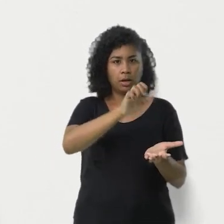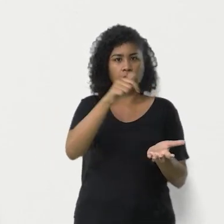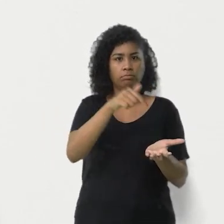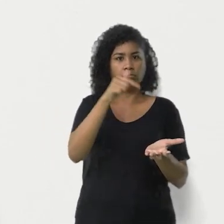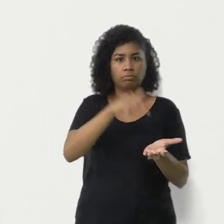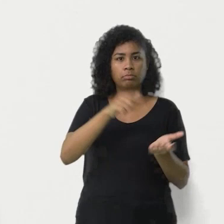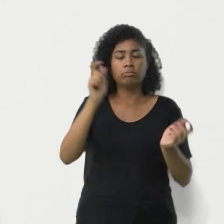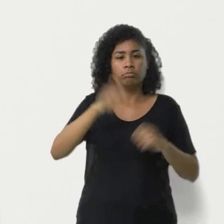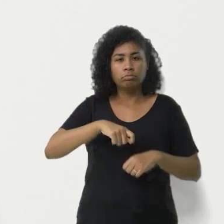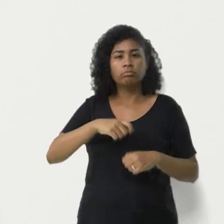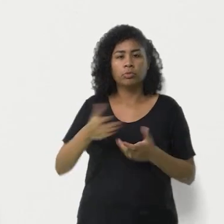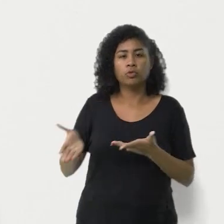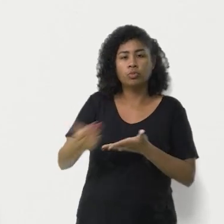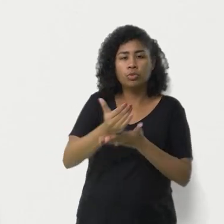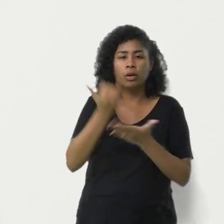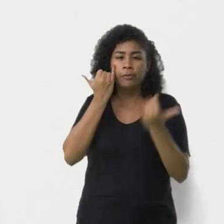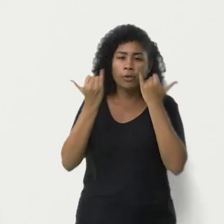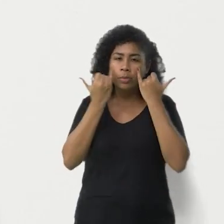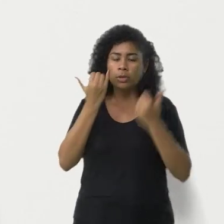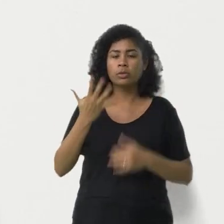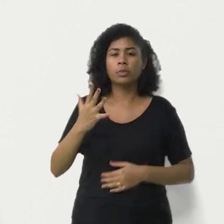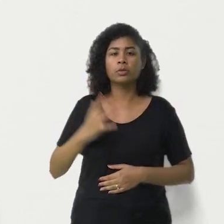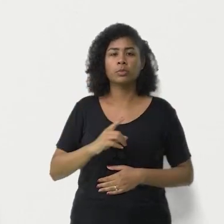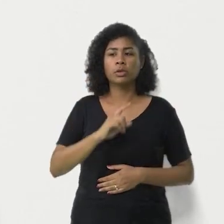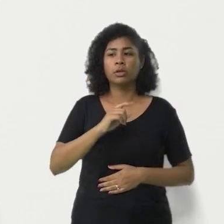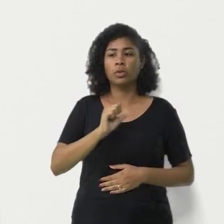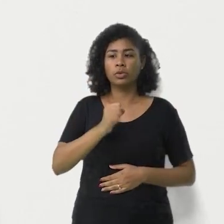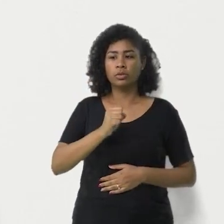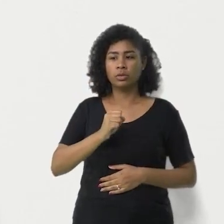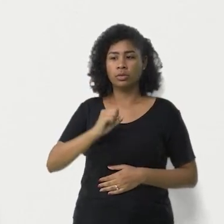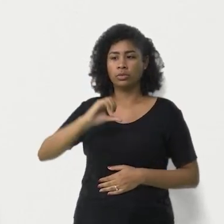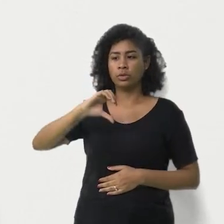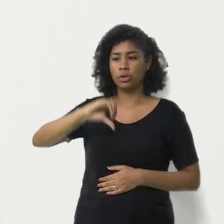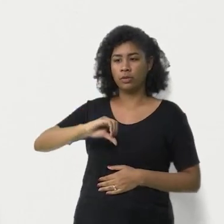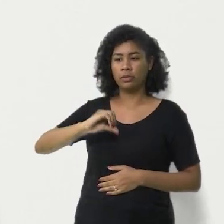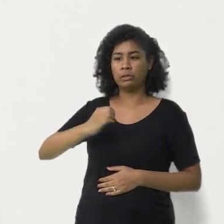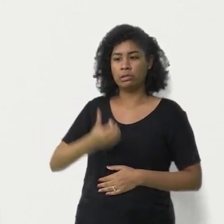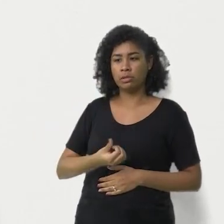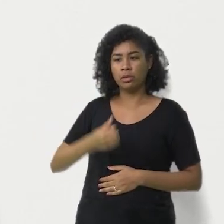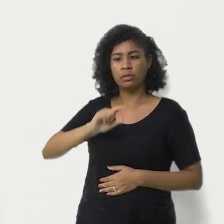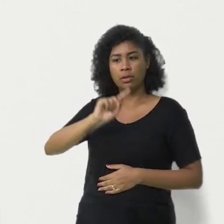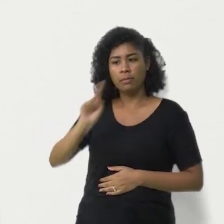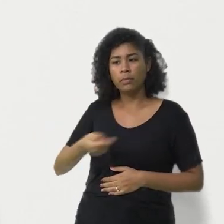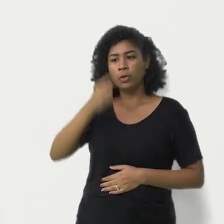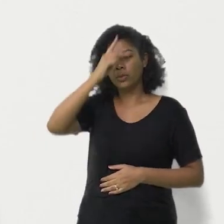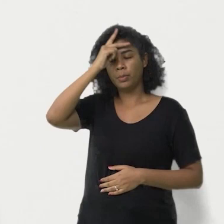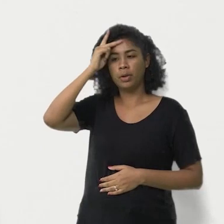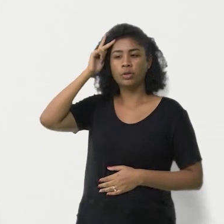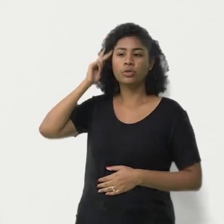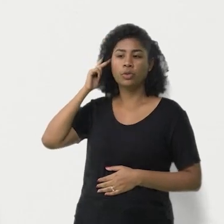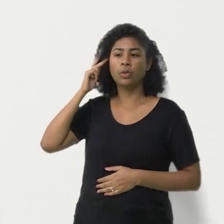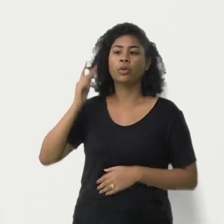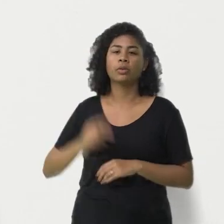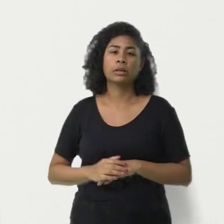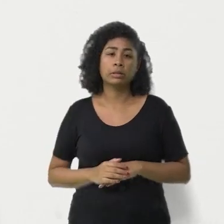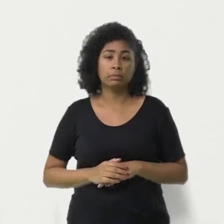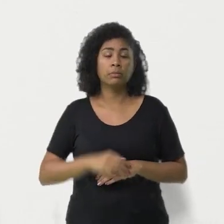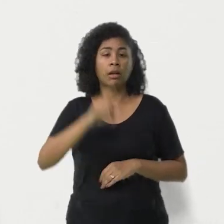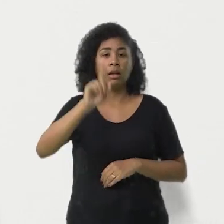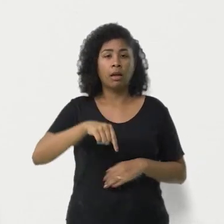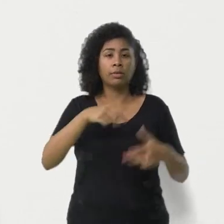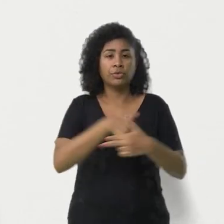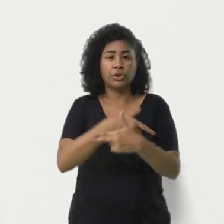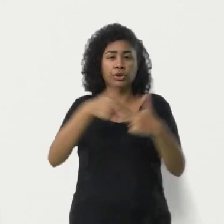de 896 mil indivíduos, tá? E que vão estar pertencentes a